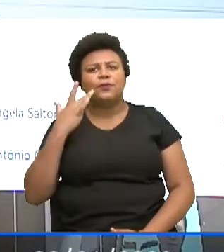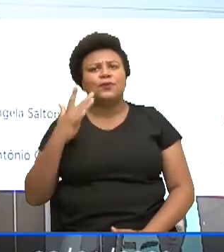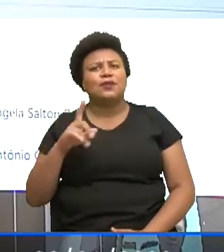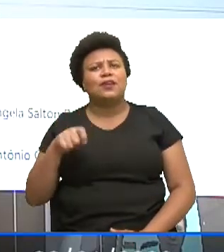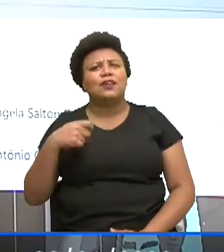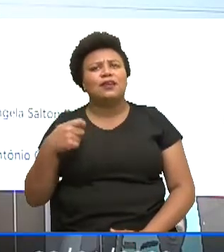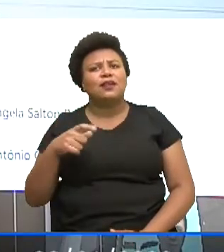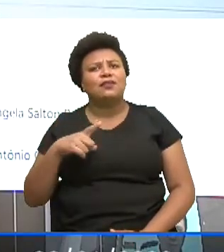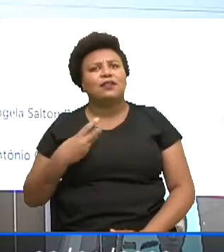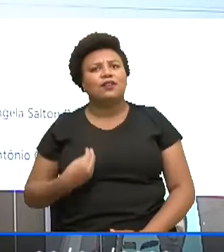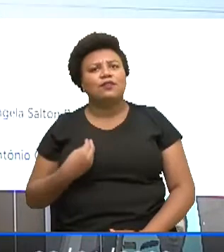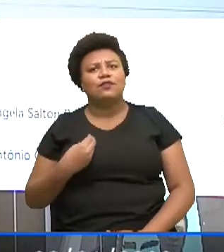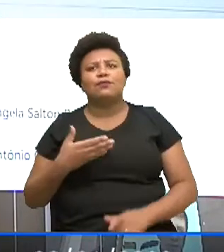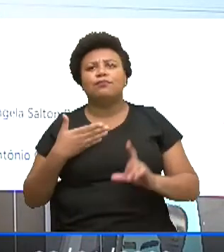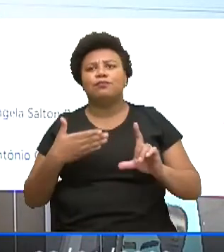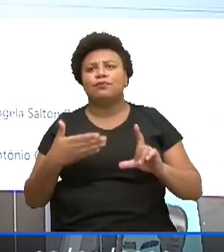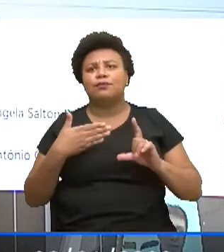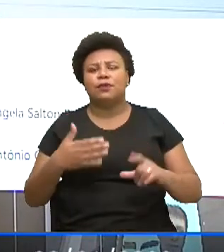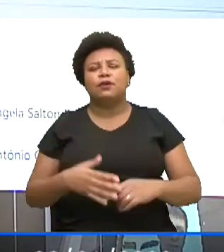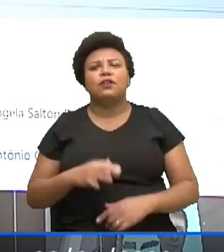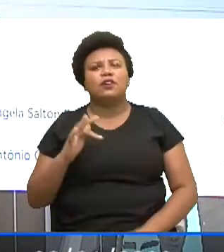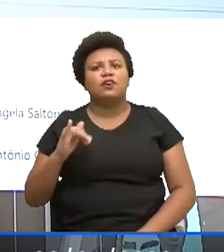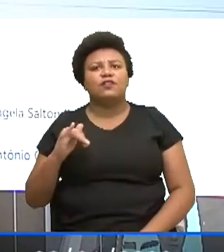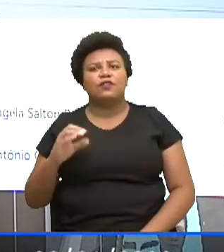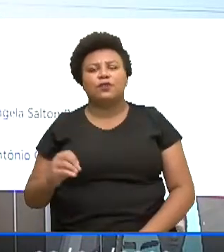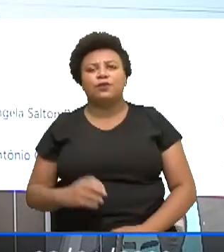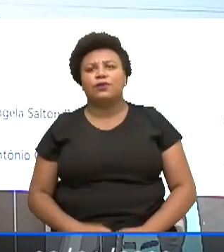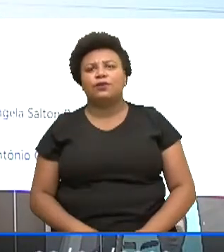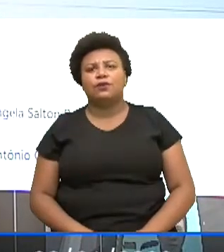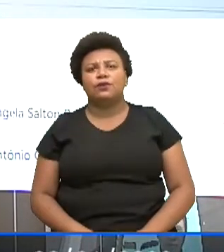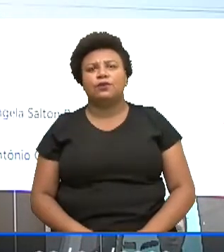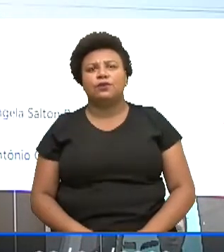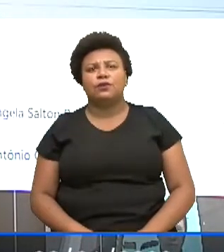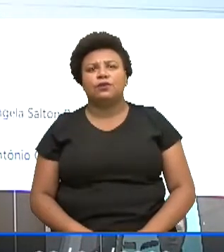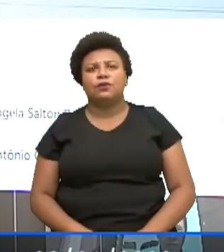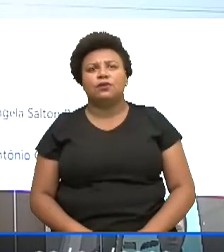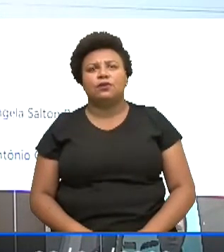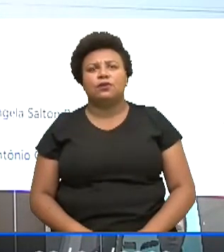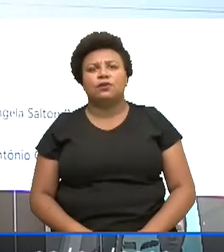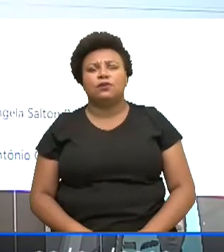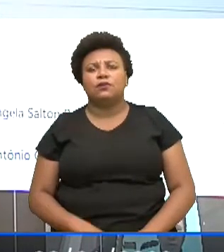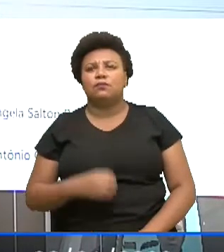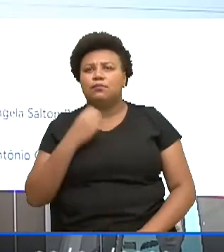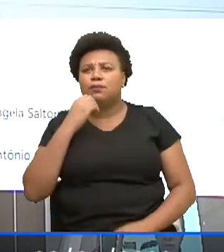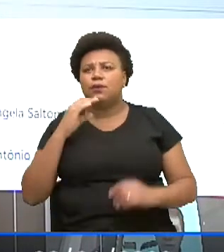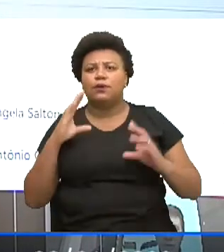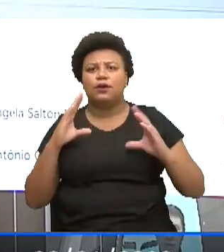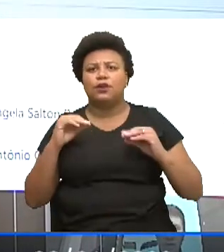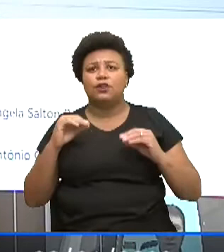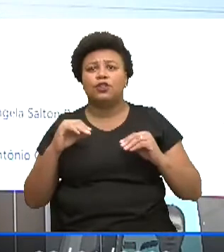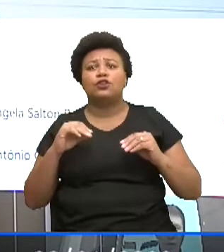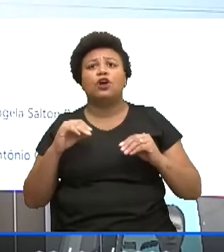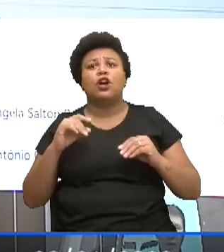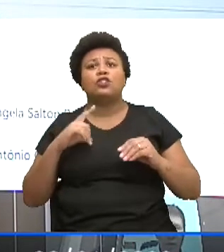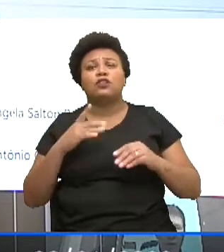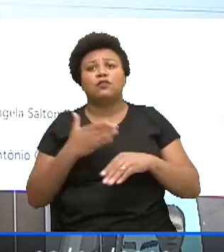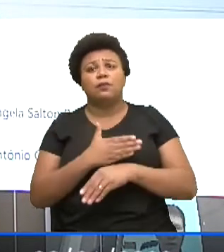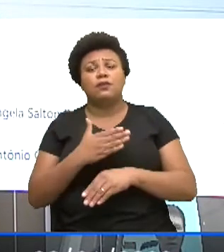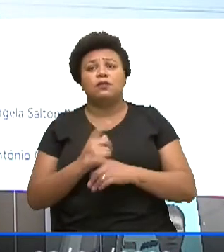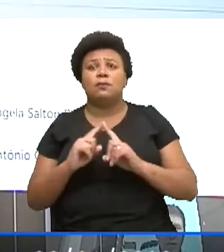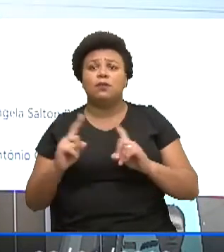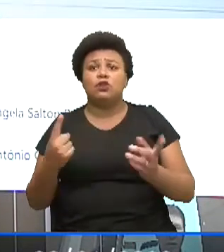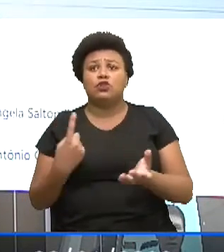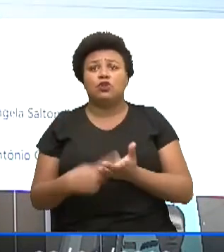PIL participando, da PIL. Boa noite, Paulo. A gente está participando aqui, porém foi combinado aí que